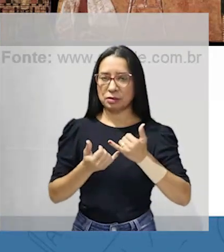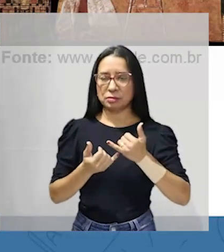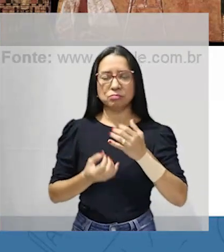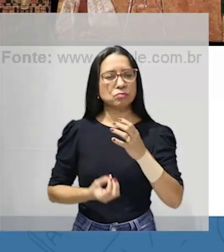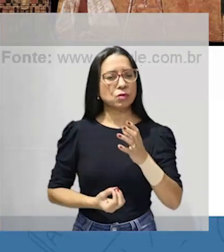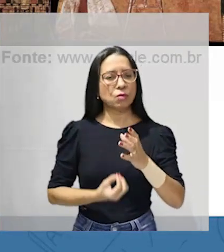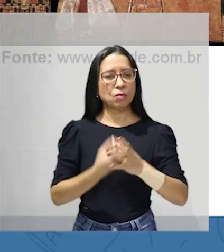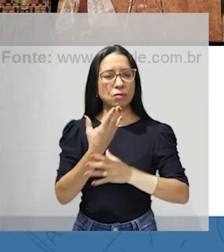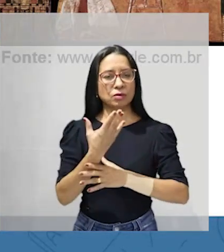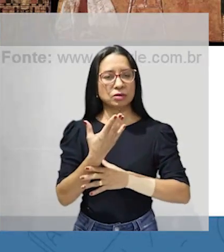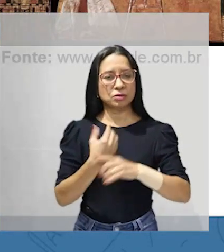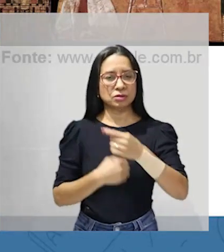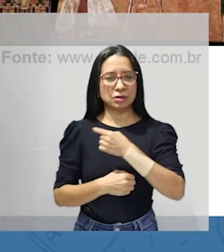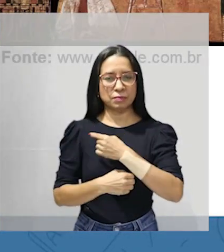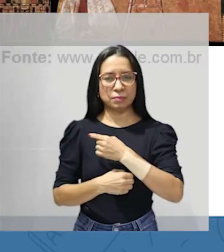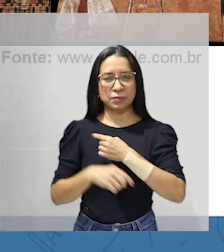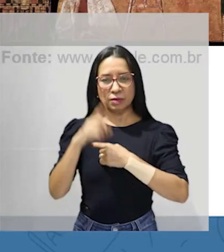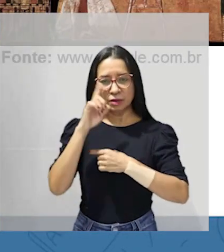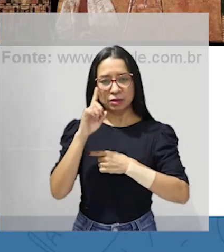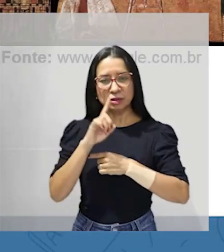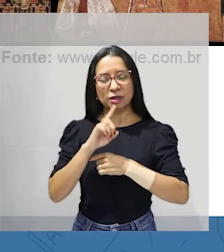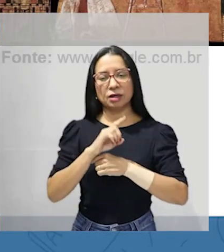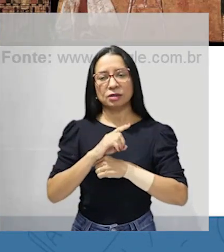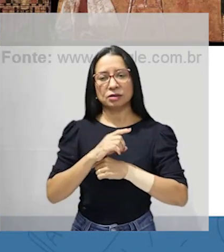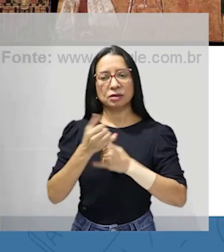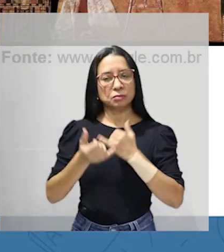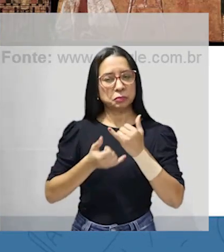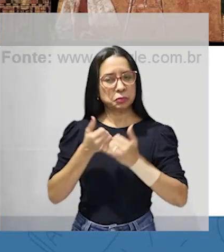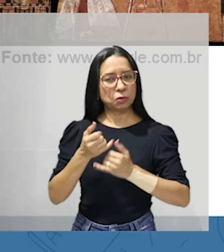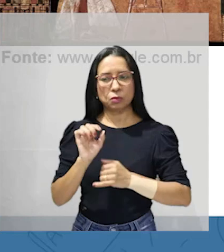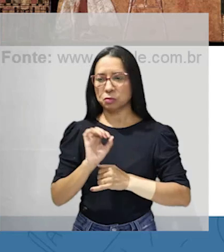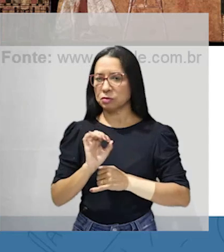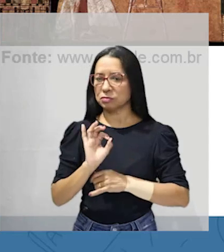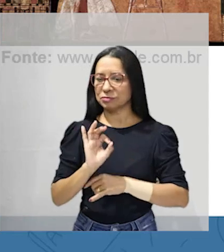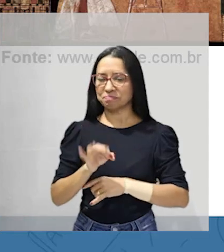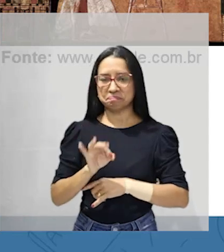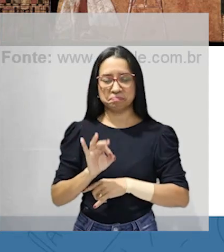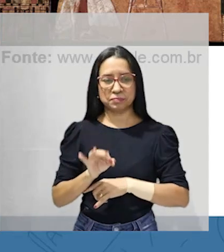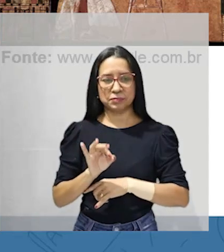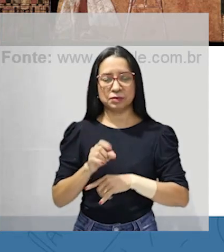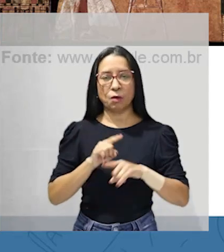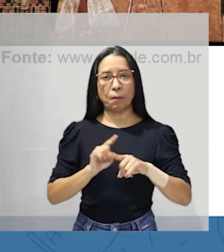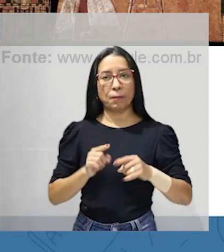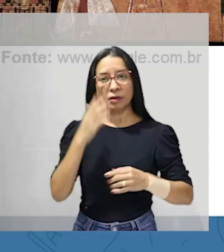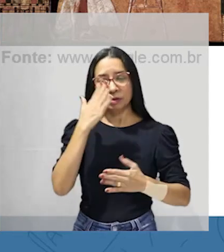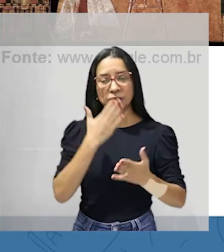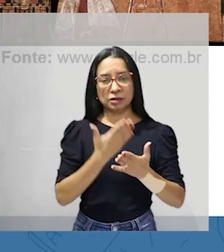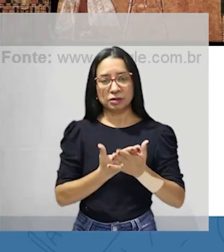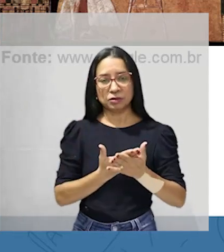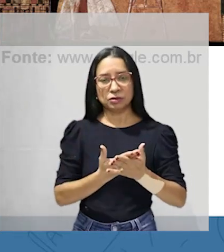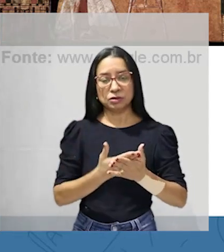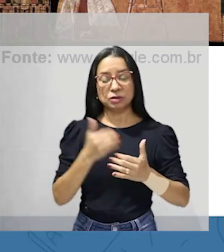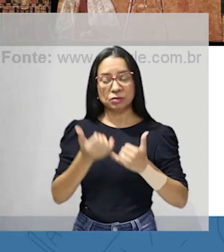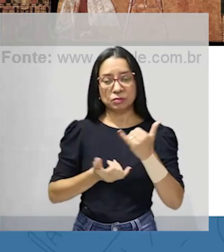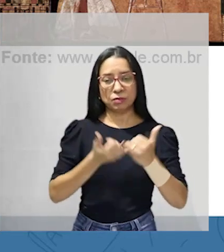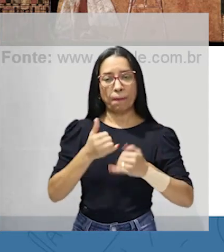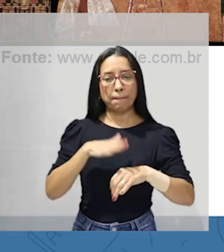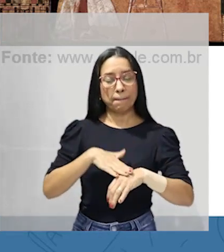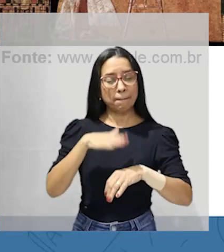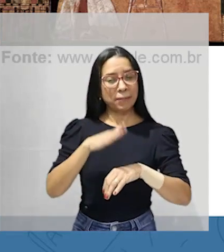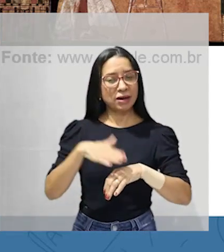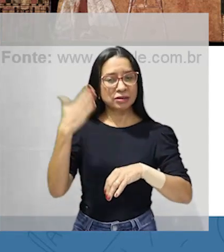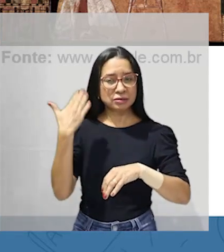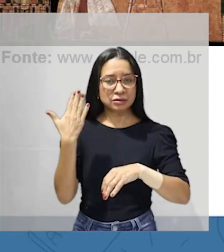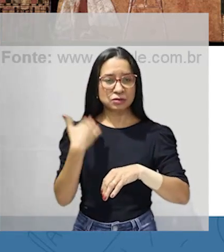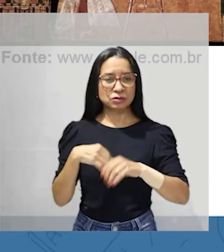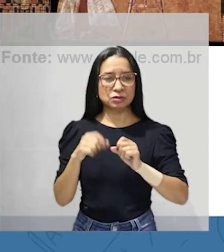a origem data dos jogos não são exatas mas acredita-se que o jogo mais antigo até então